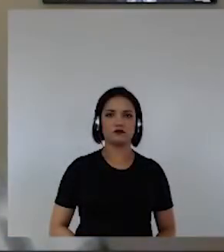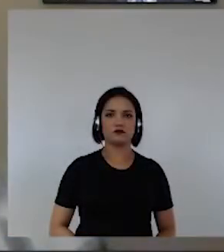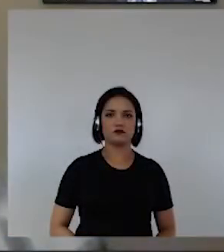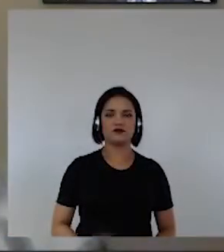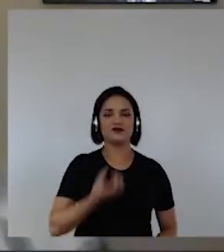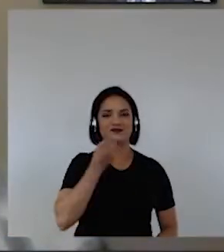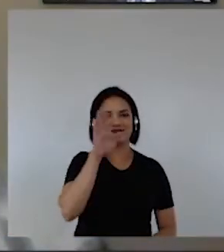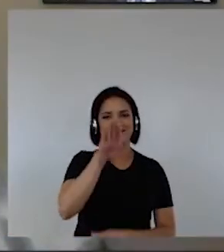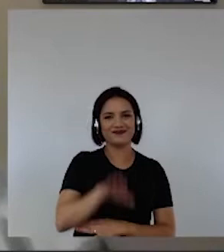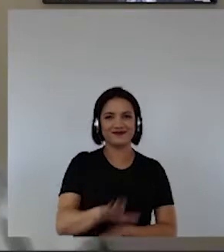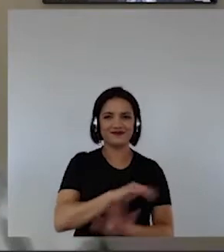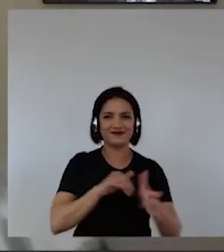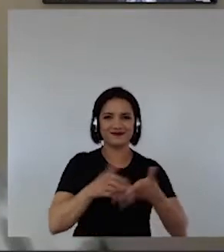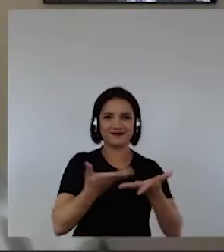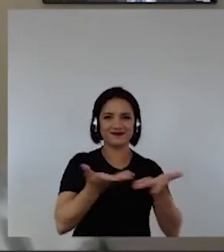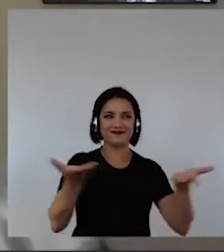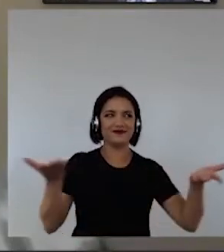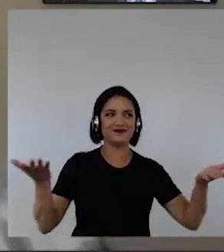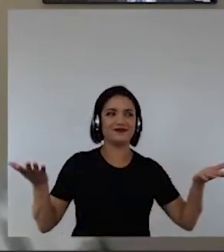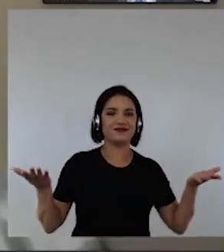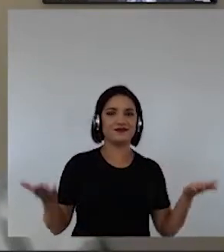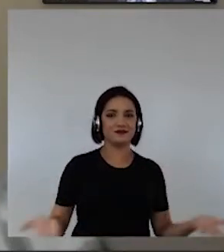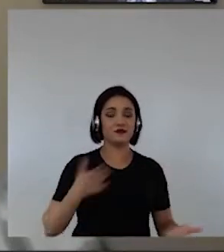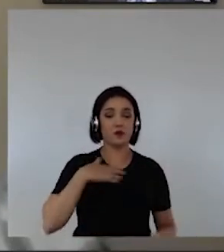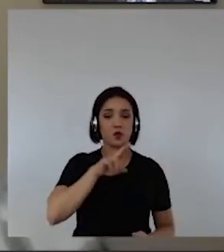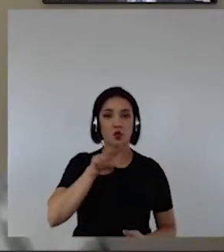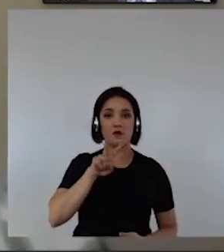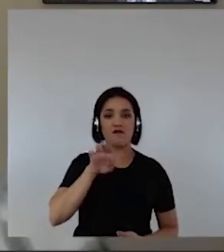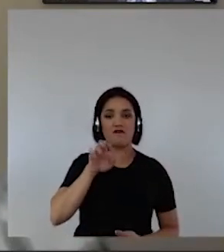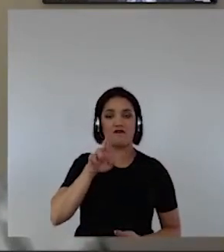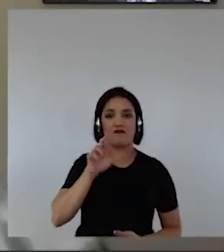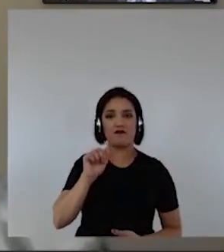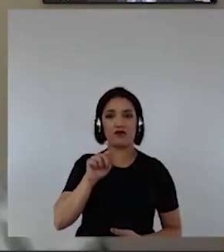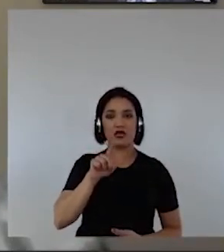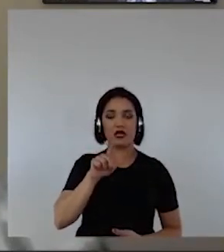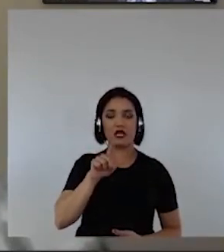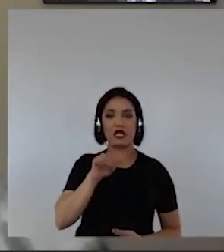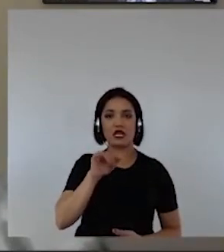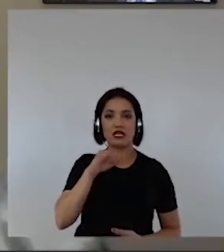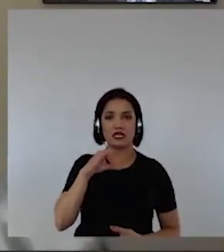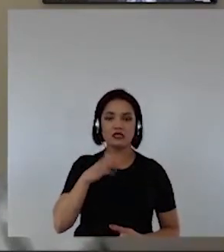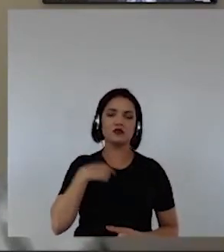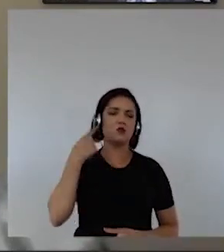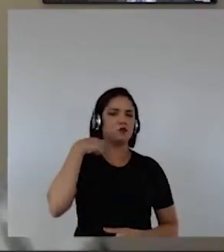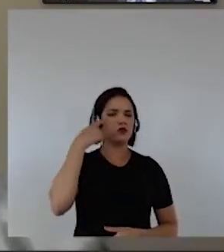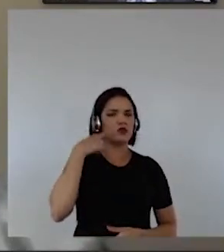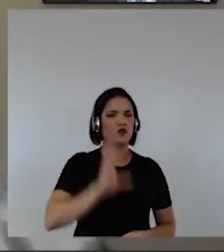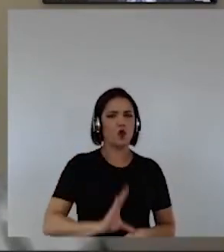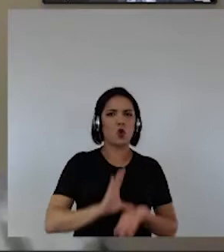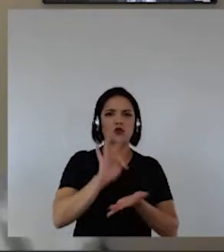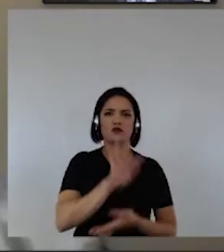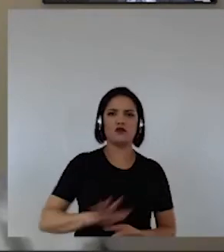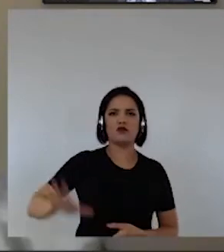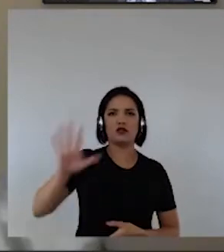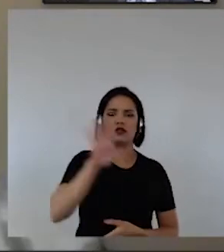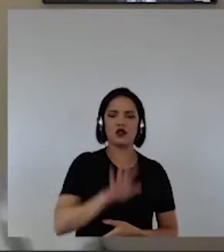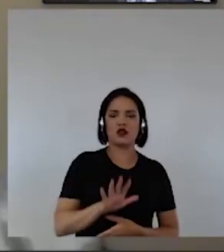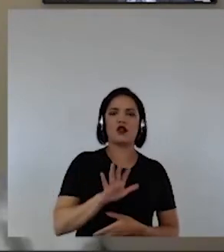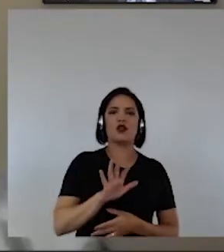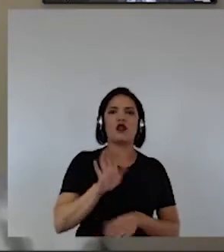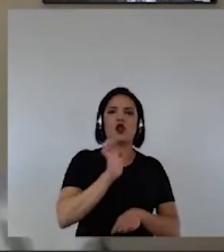Boa tarde a todos. Meu nome é Veralice Veres, eu sou advogada e conselheira federal pelo estado de